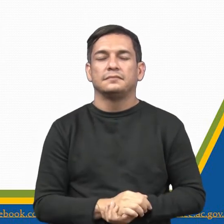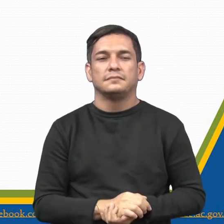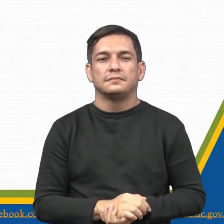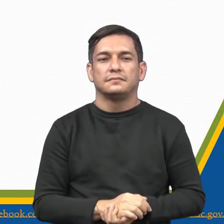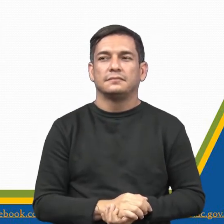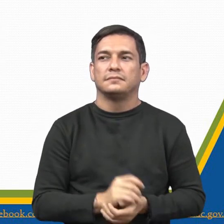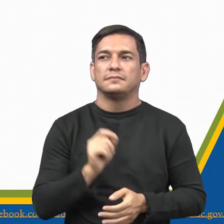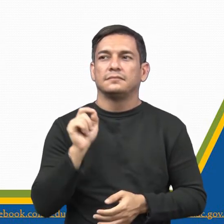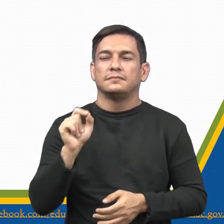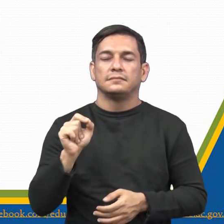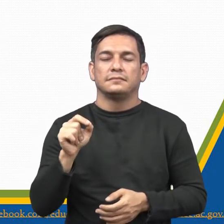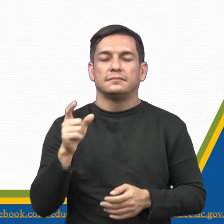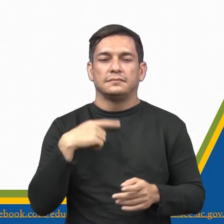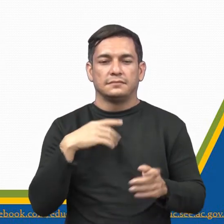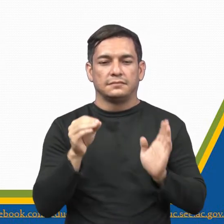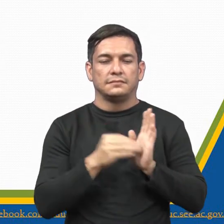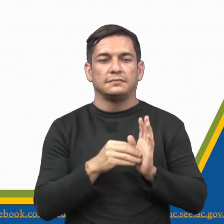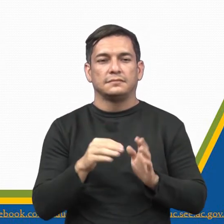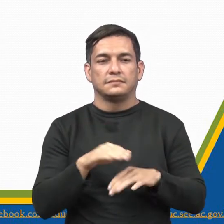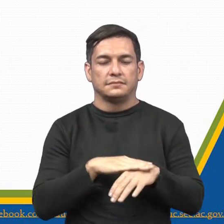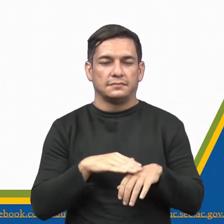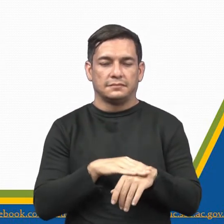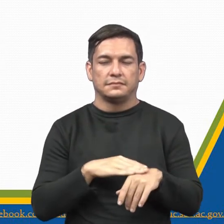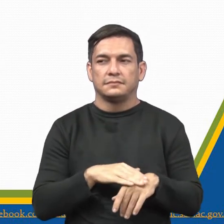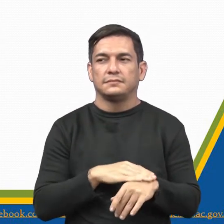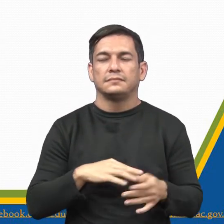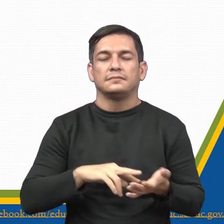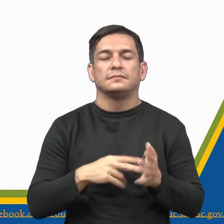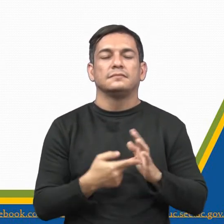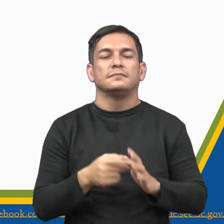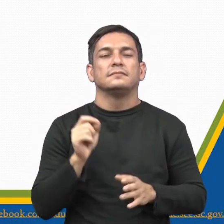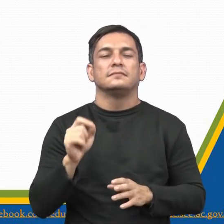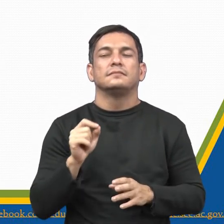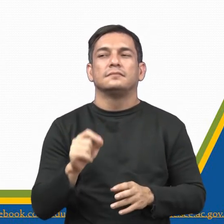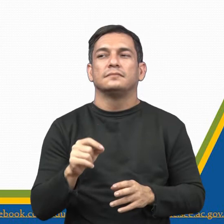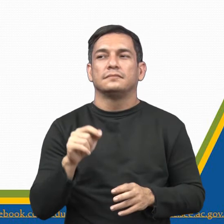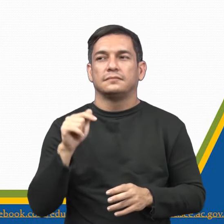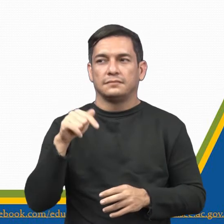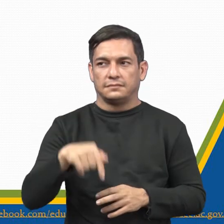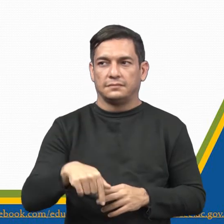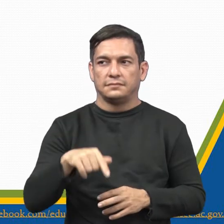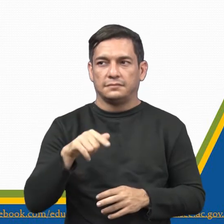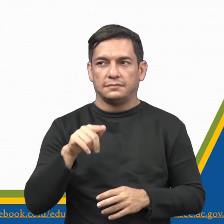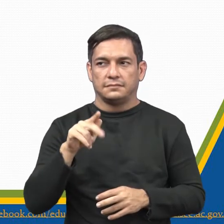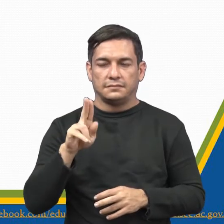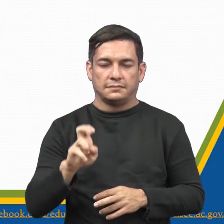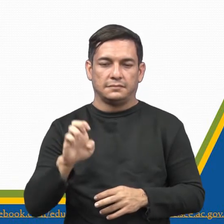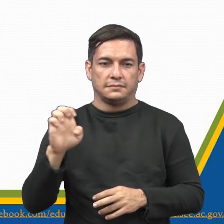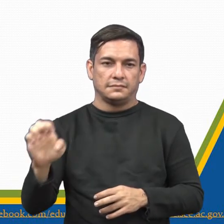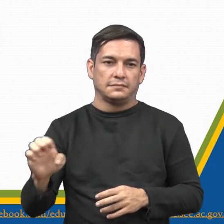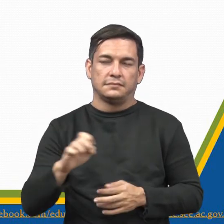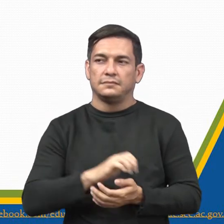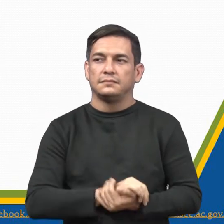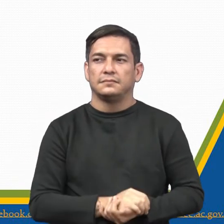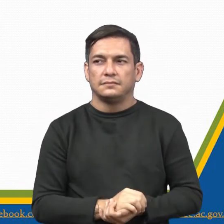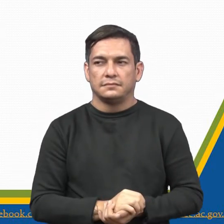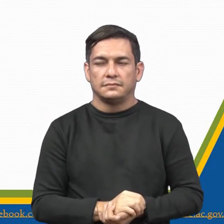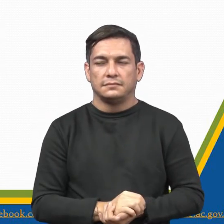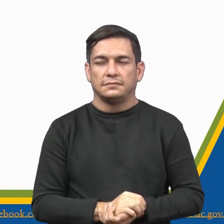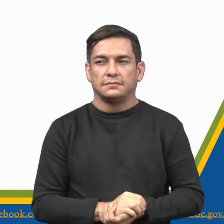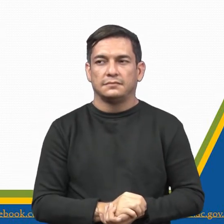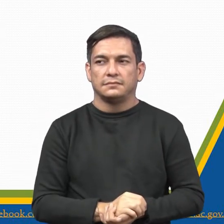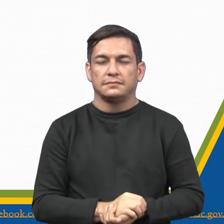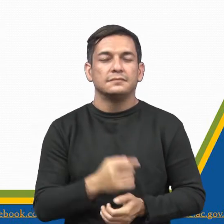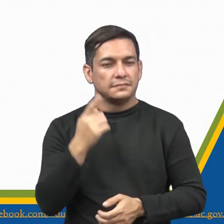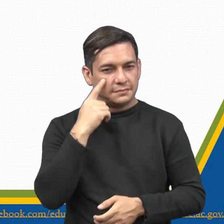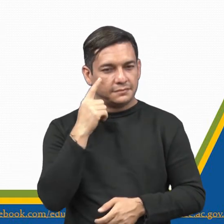que ele coloca só o que lá na conversa, ó, que significa o que ou é, o que na escrita aí. Então,